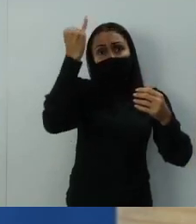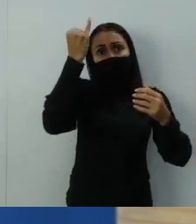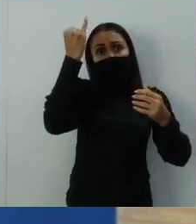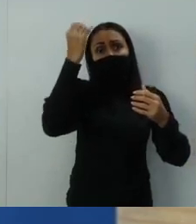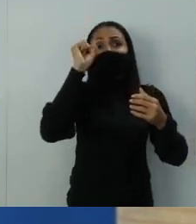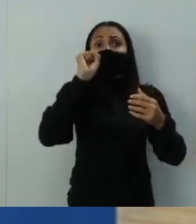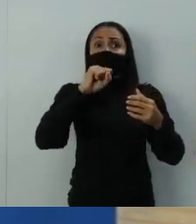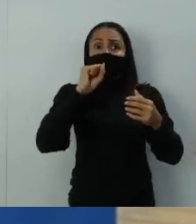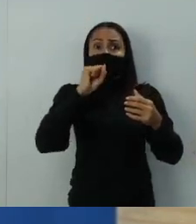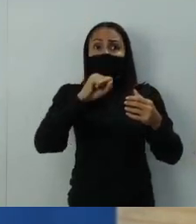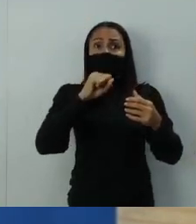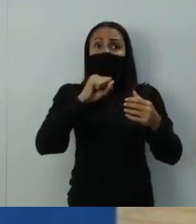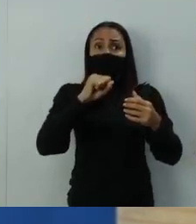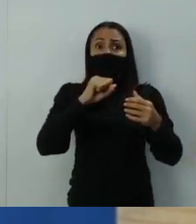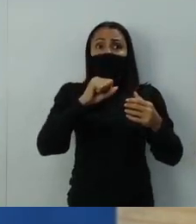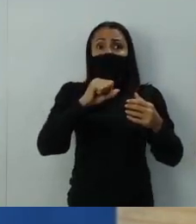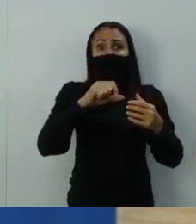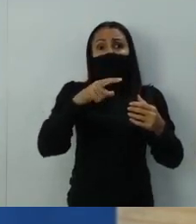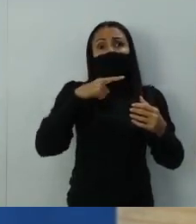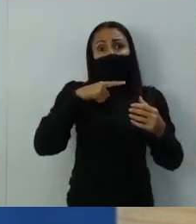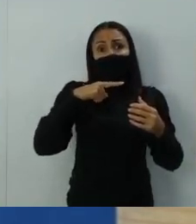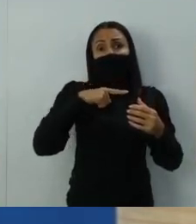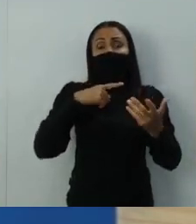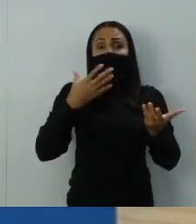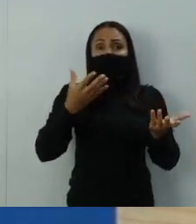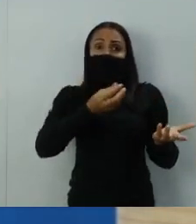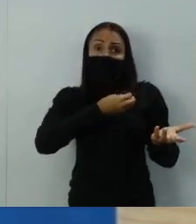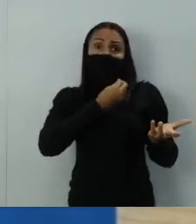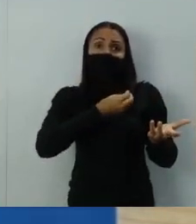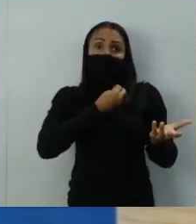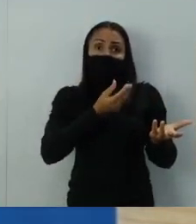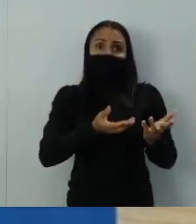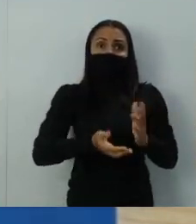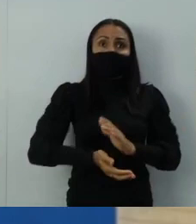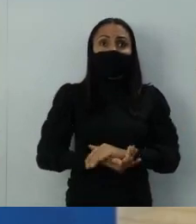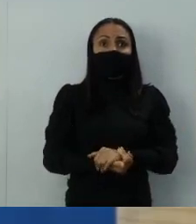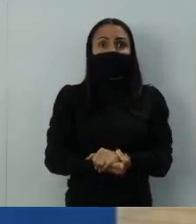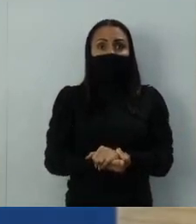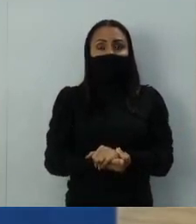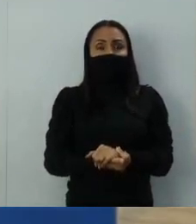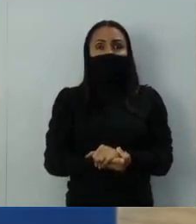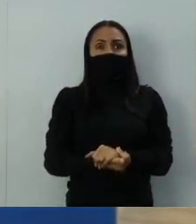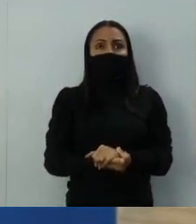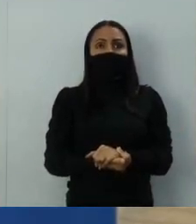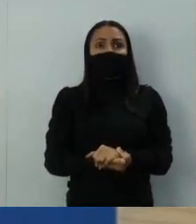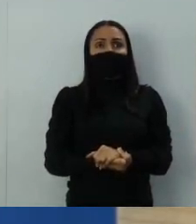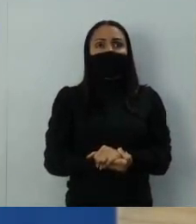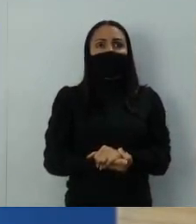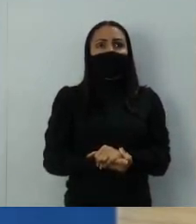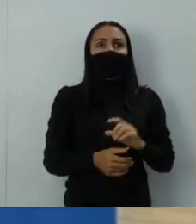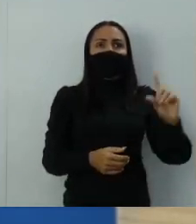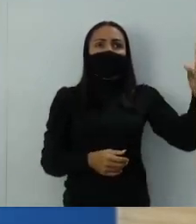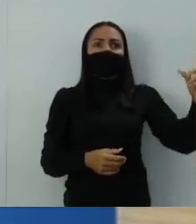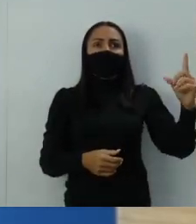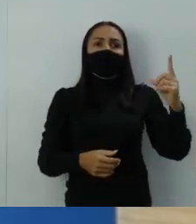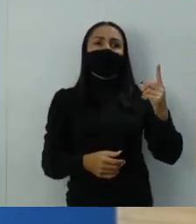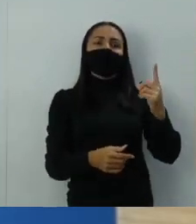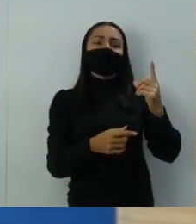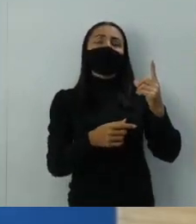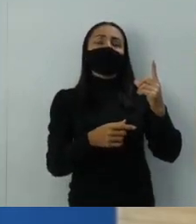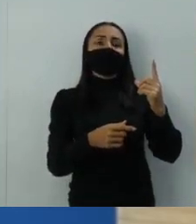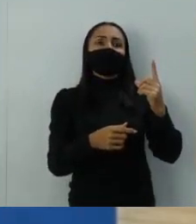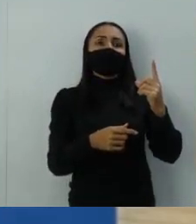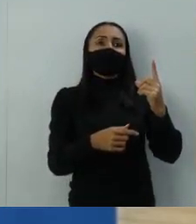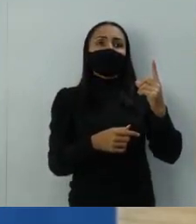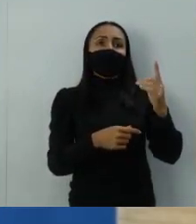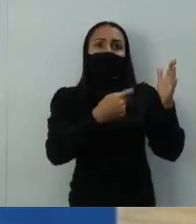e fazer parte da sua vida. Alguém chegou para mim esses dias e disse assim, perguntou sobre o que eu assistia. Eu falei,